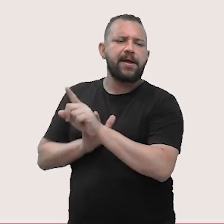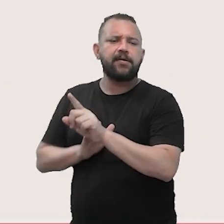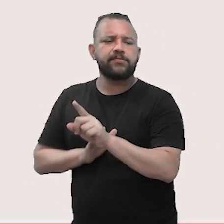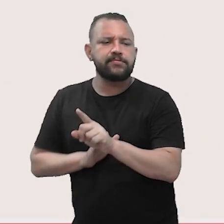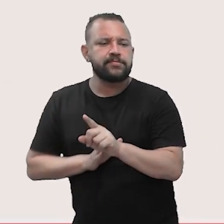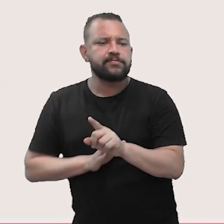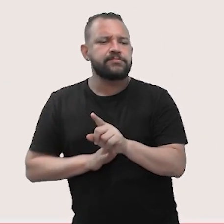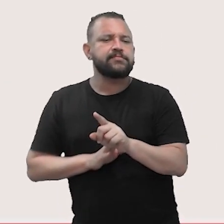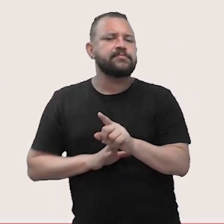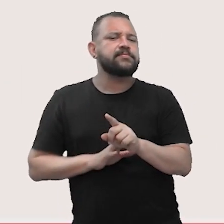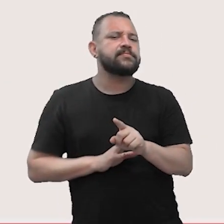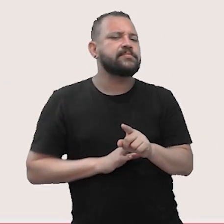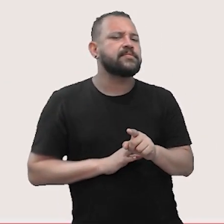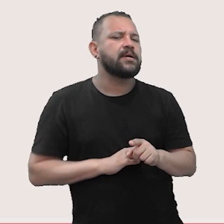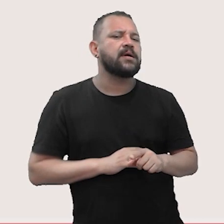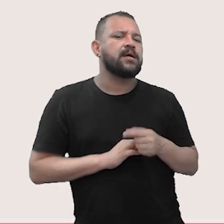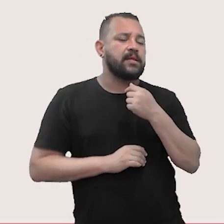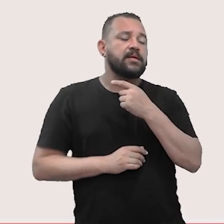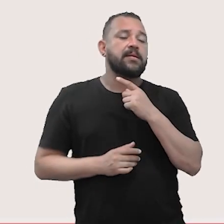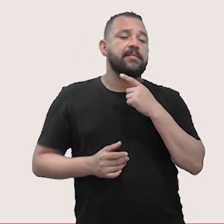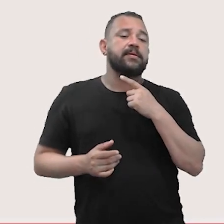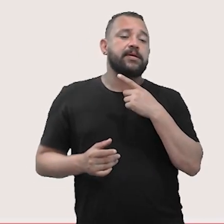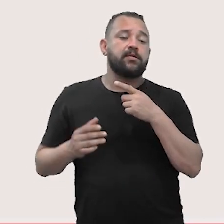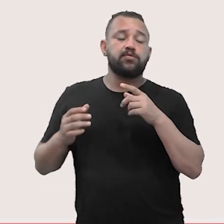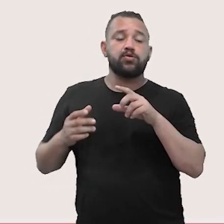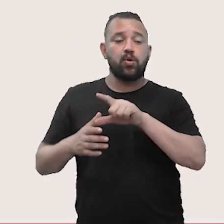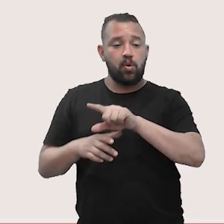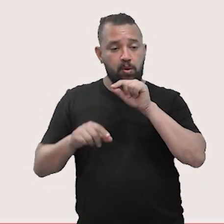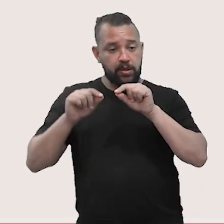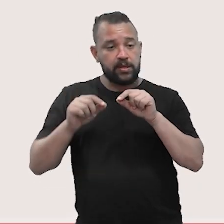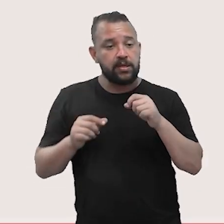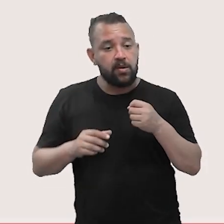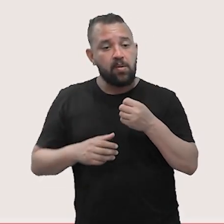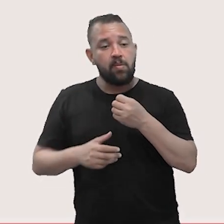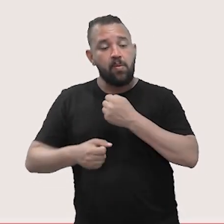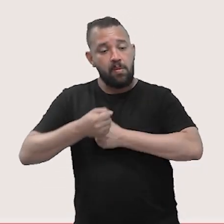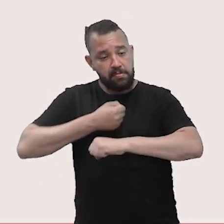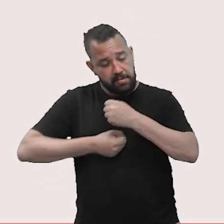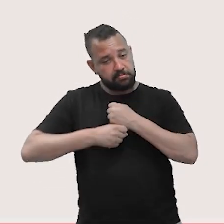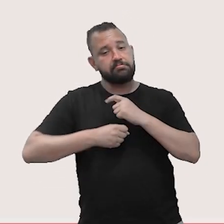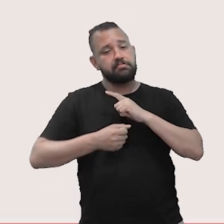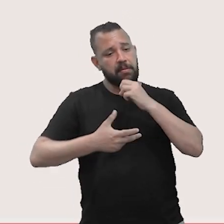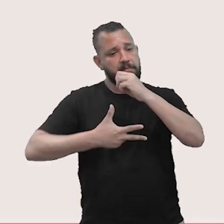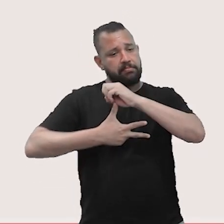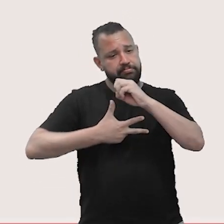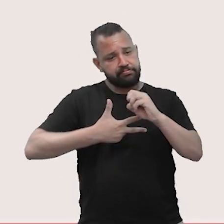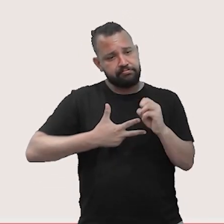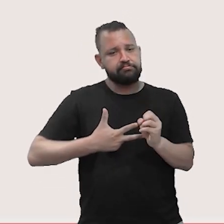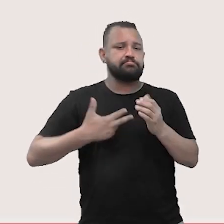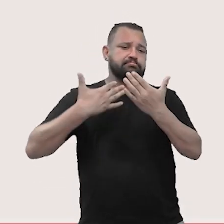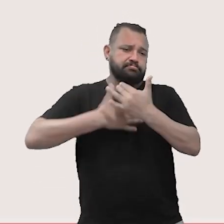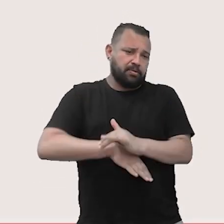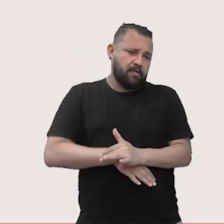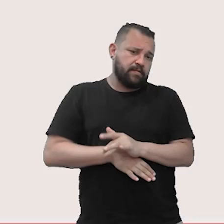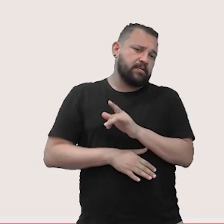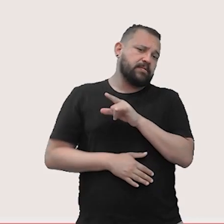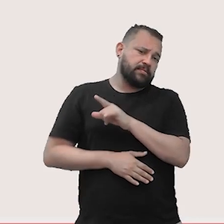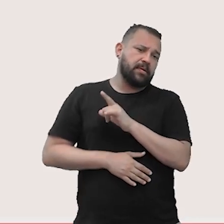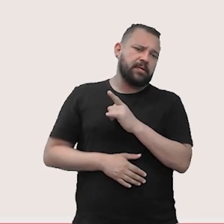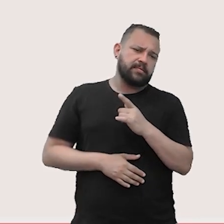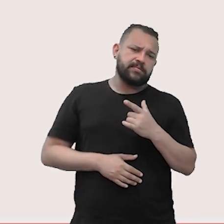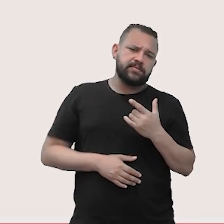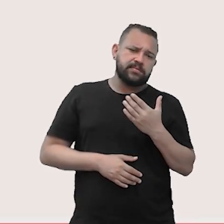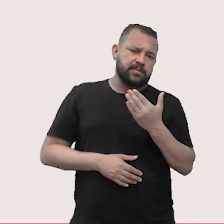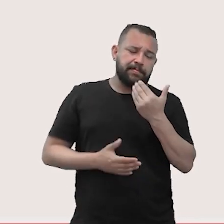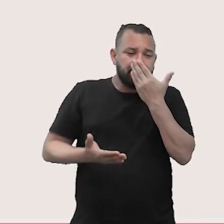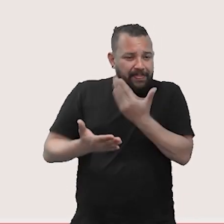dessa que eu selecionei, essa questão foi do Enem do ano passado. Uma questão que você não vai perder tempo.